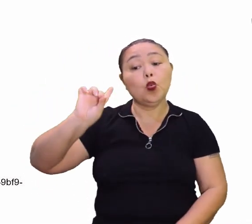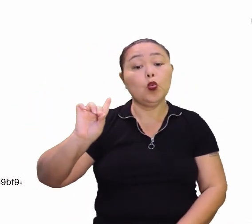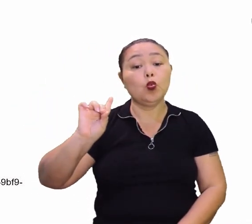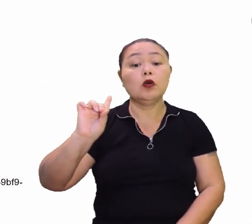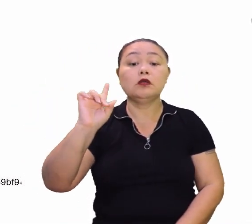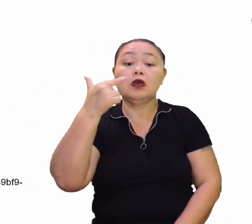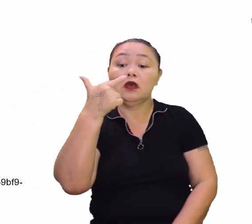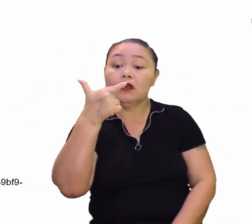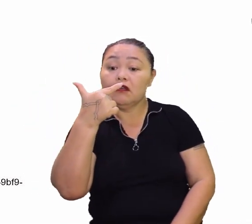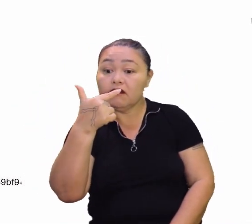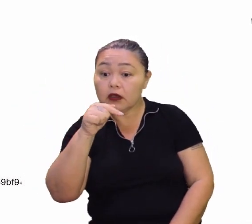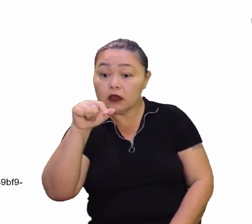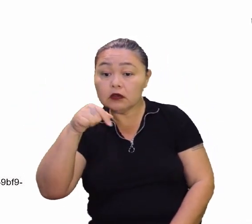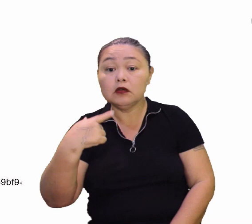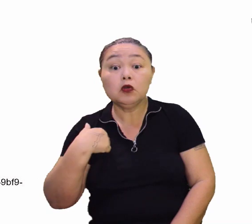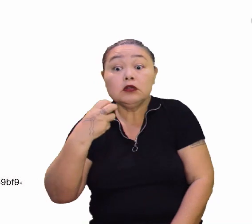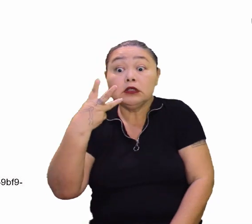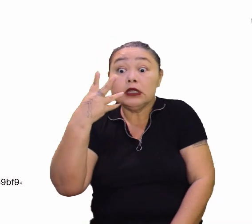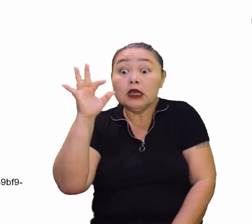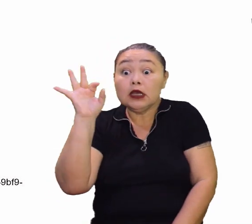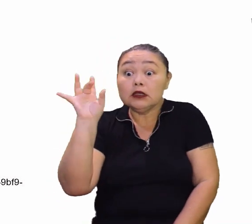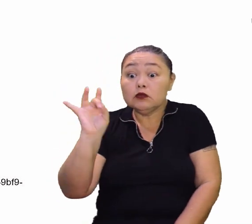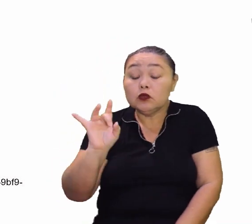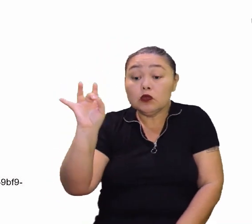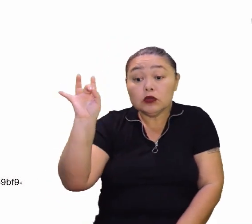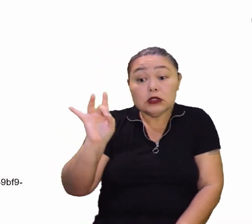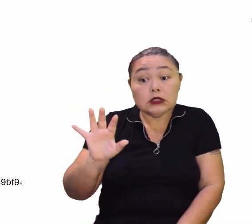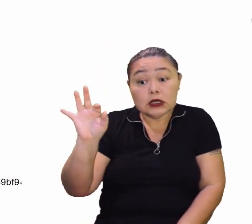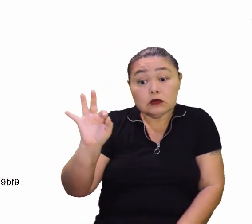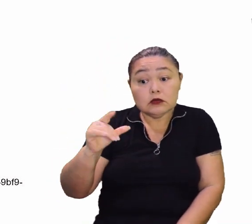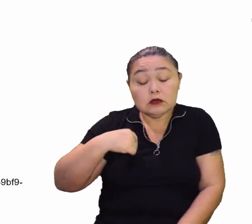27% e só tem 3% de água disponível.